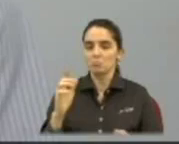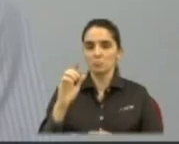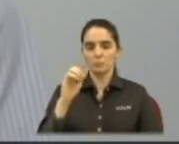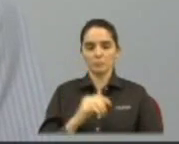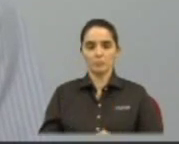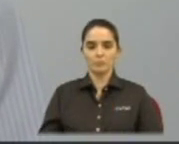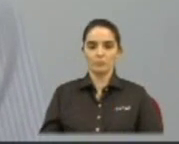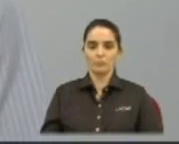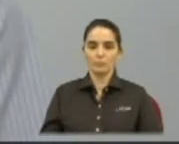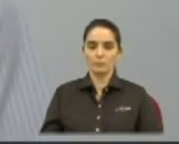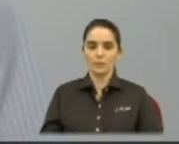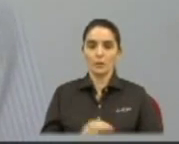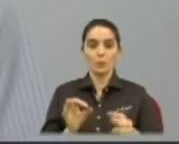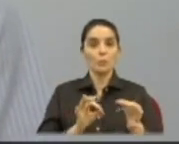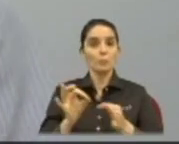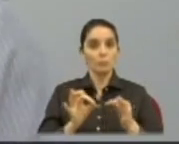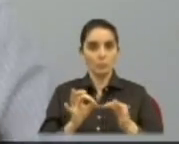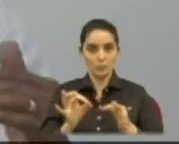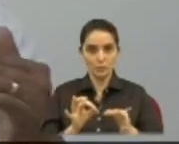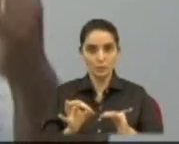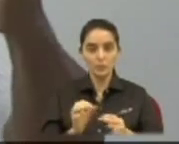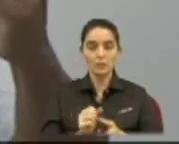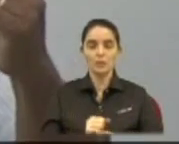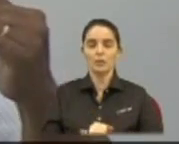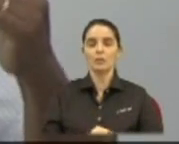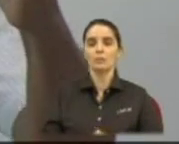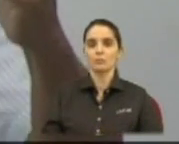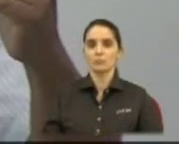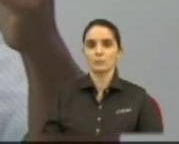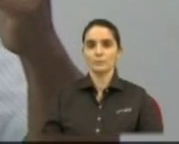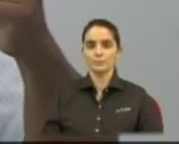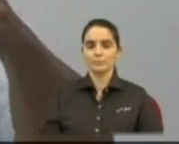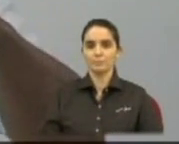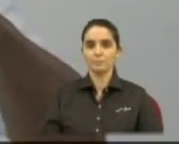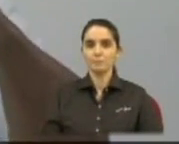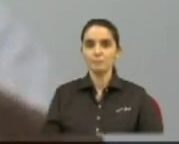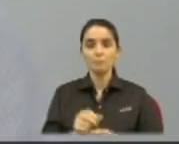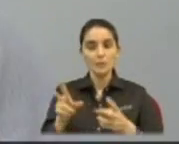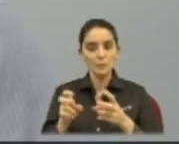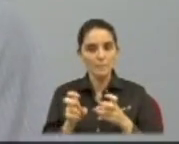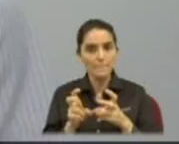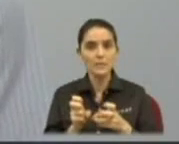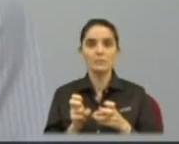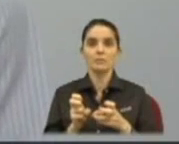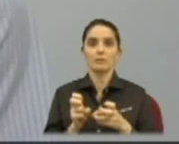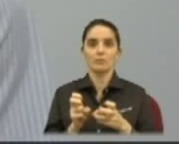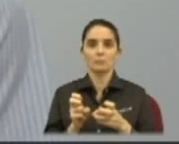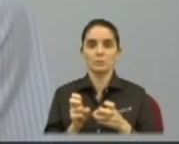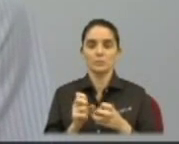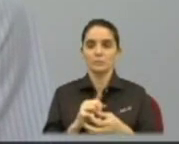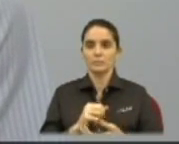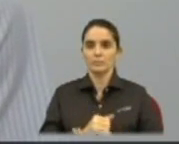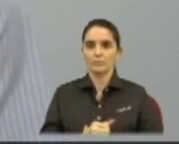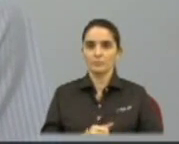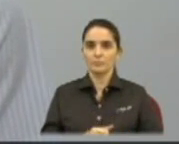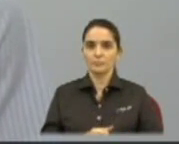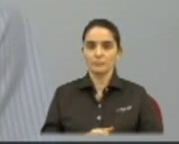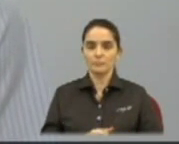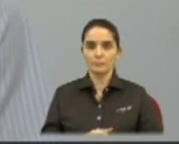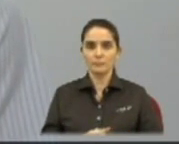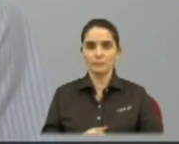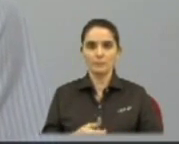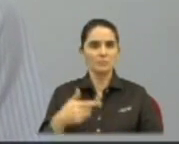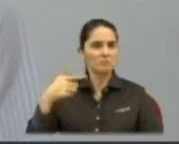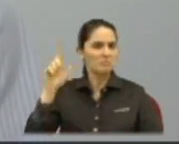ele corrige, né? Eu acho que no tempo certo, porque eu acho que naquele momento ninguém era identificado, eu acho que era